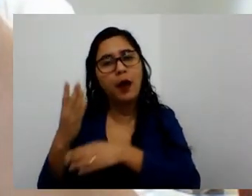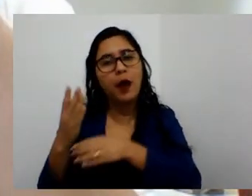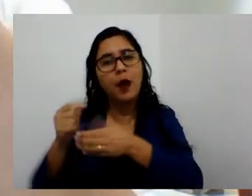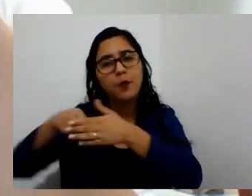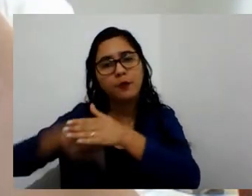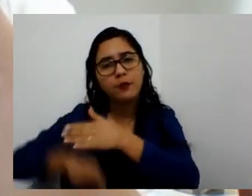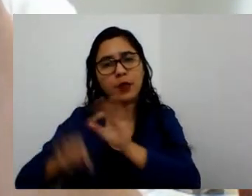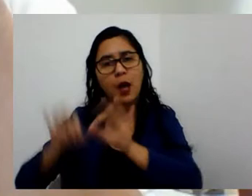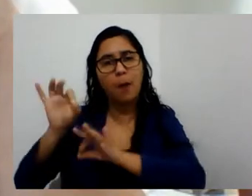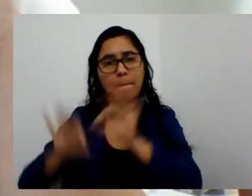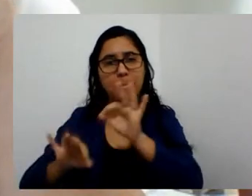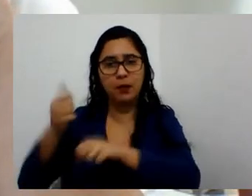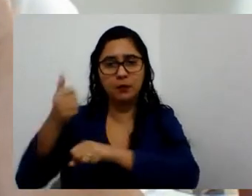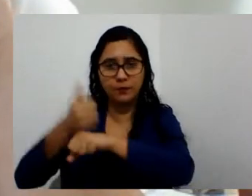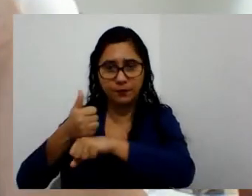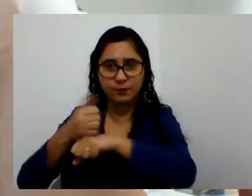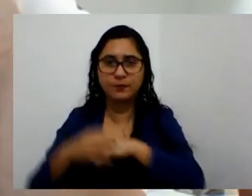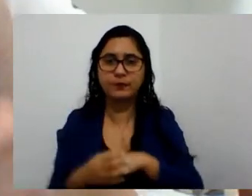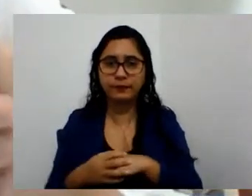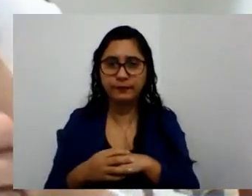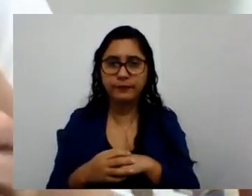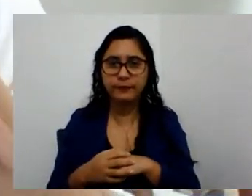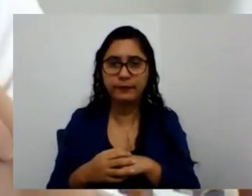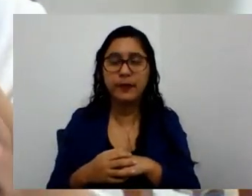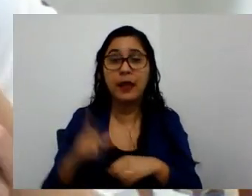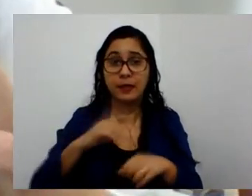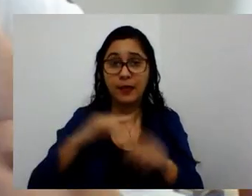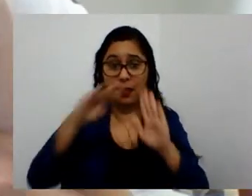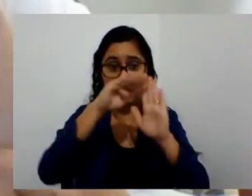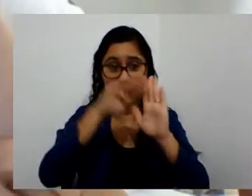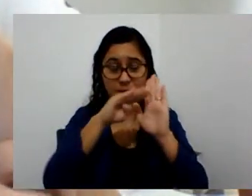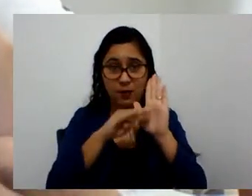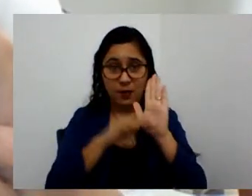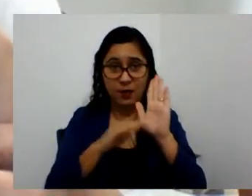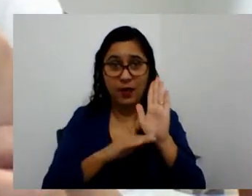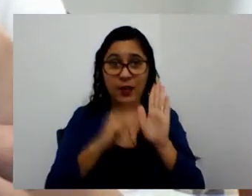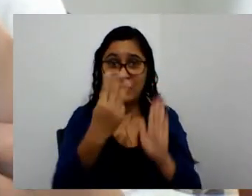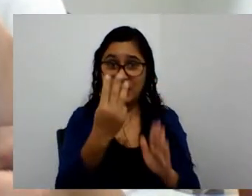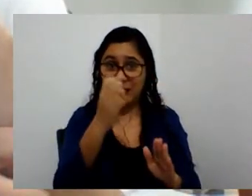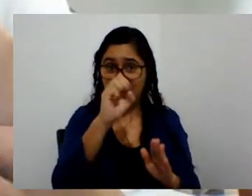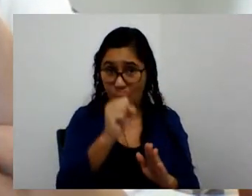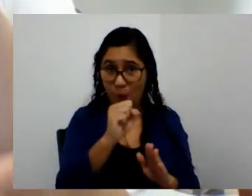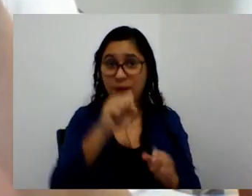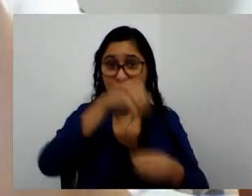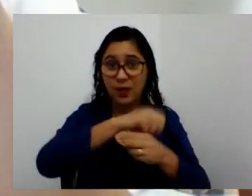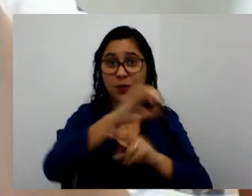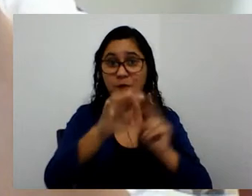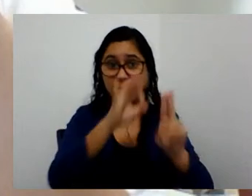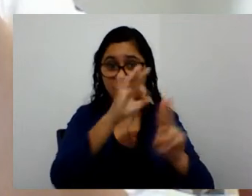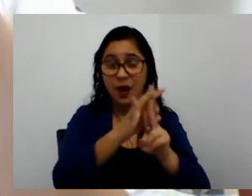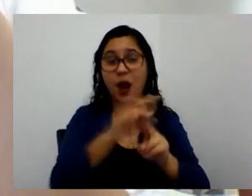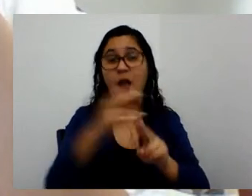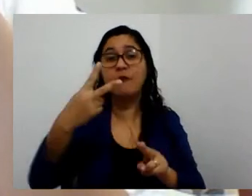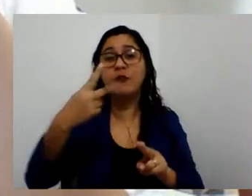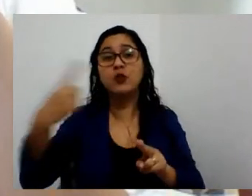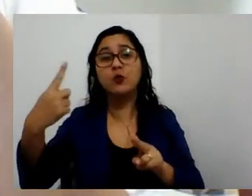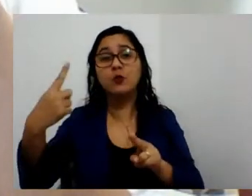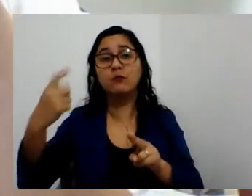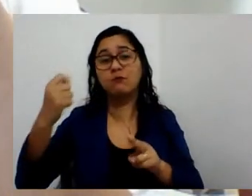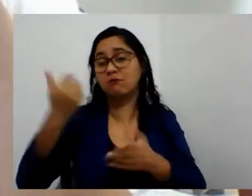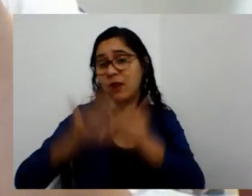planos diretores. Dos 38 programas que nós temos vigentes na UFSCar, 21 perderam bolsas que